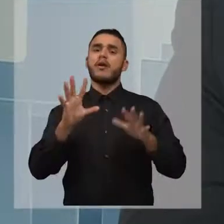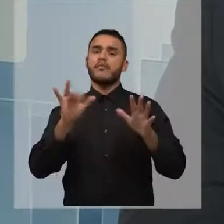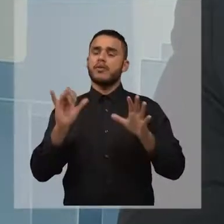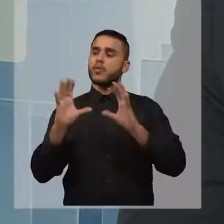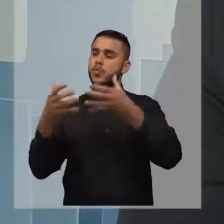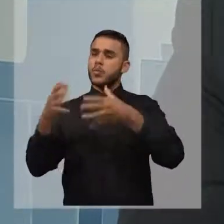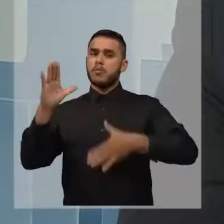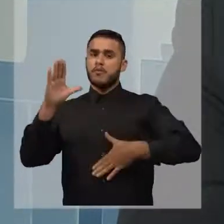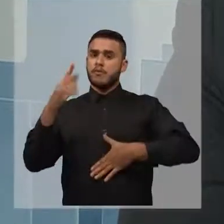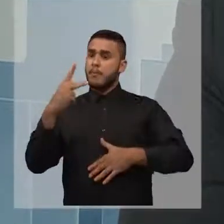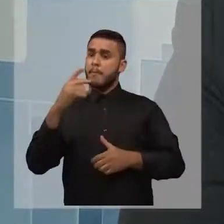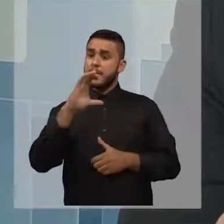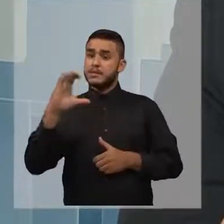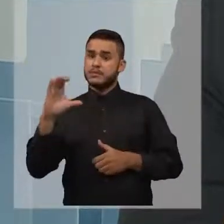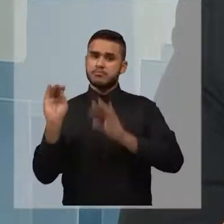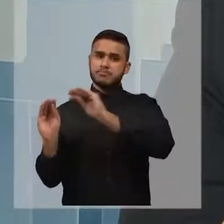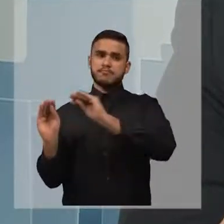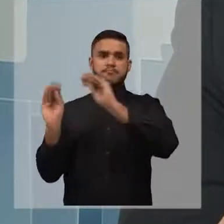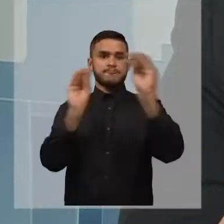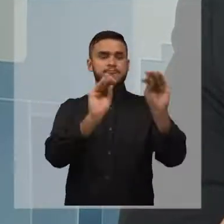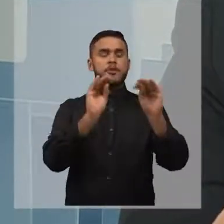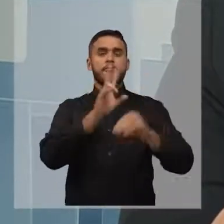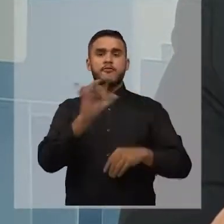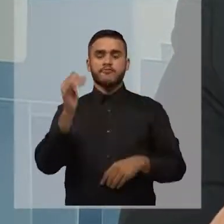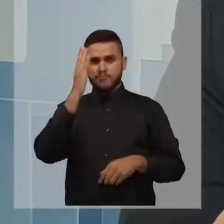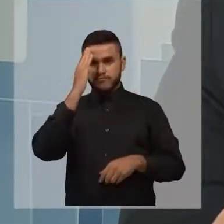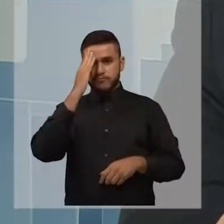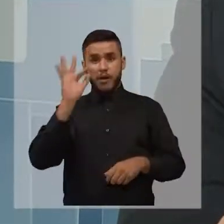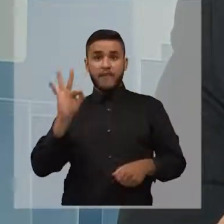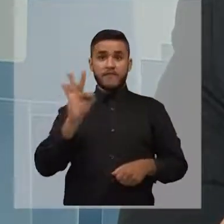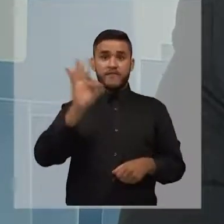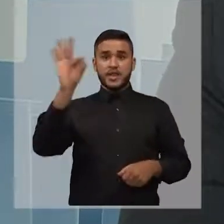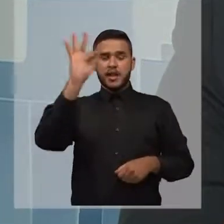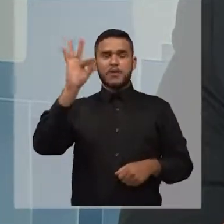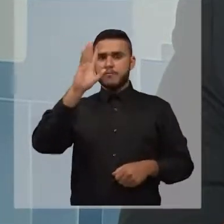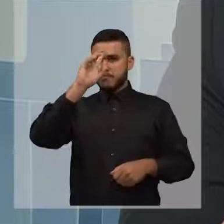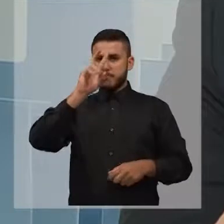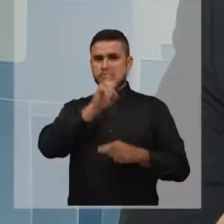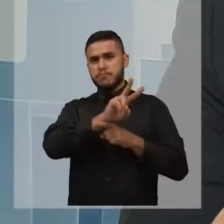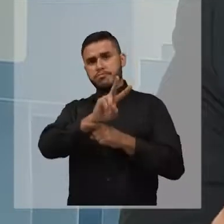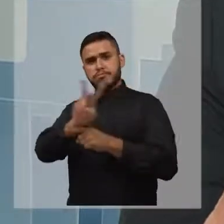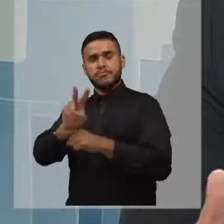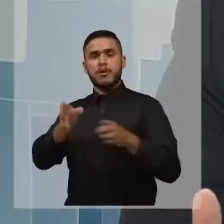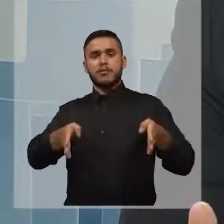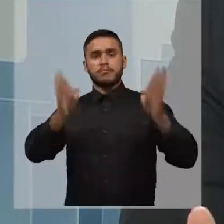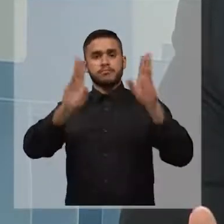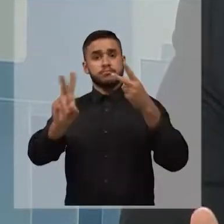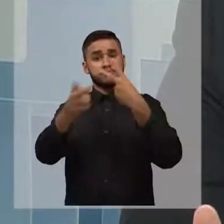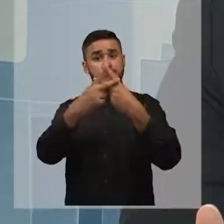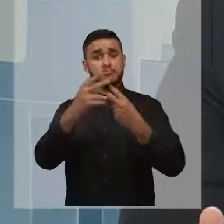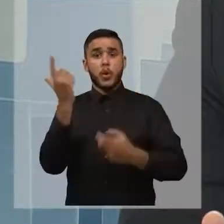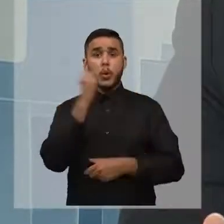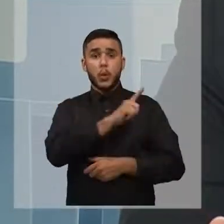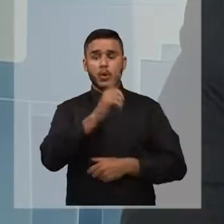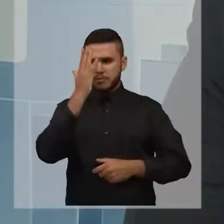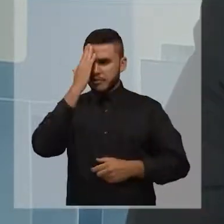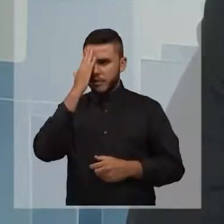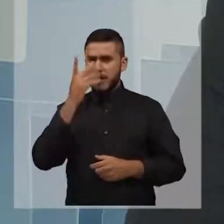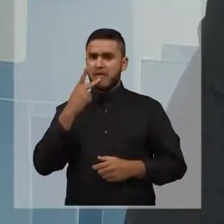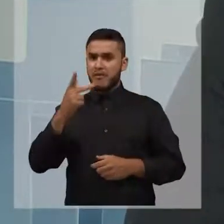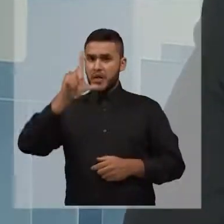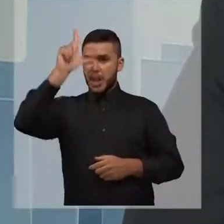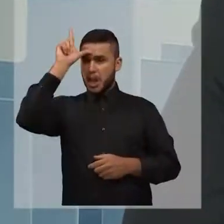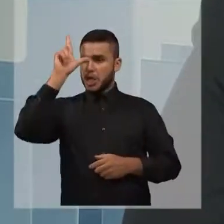PCC, desmontando uma cadeia de comando nacional da principal organização criminosa do país, e ao mesmo